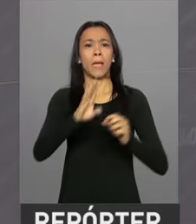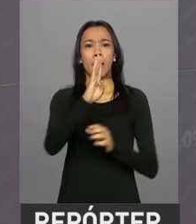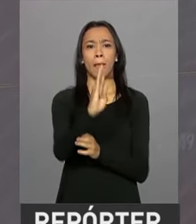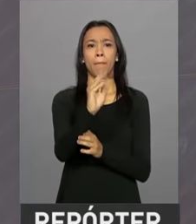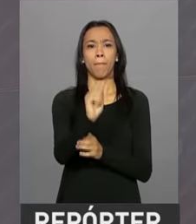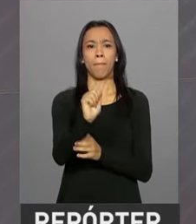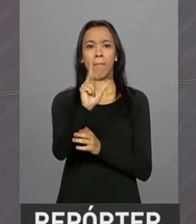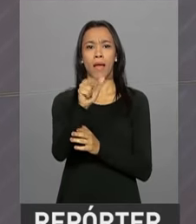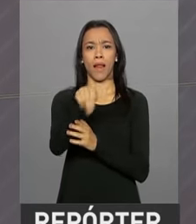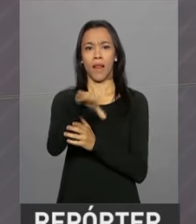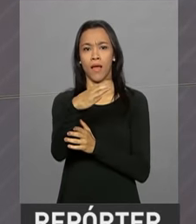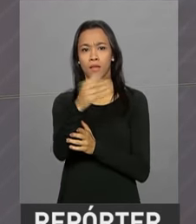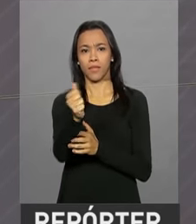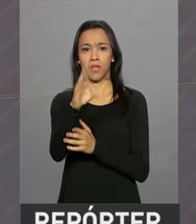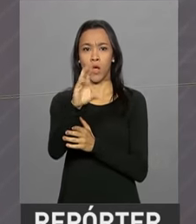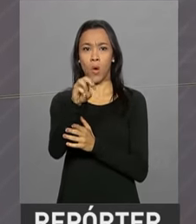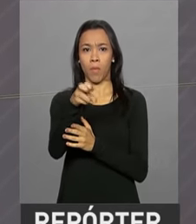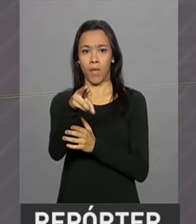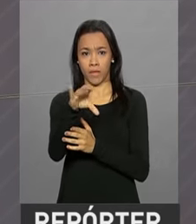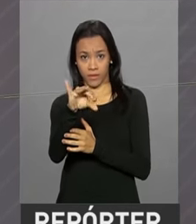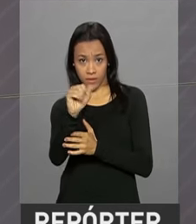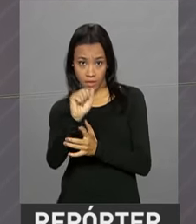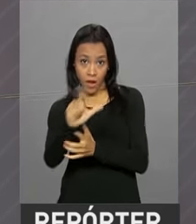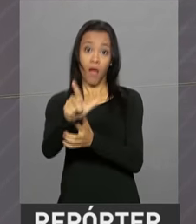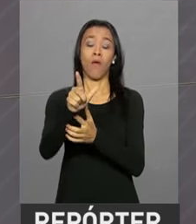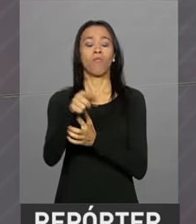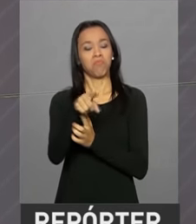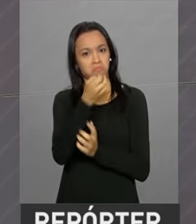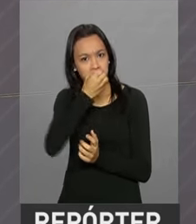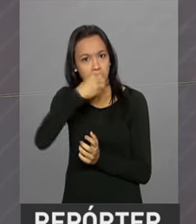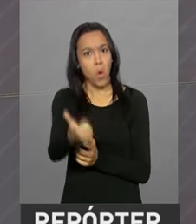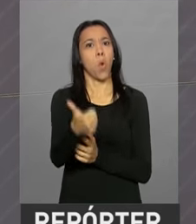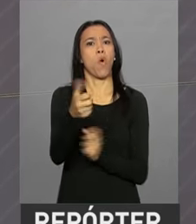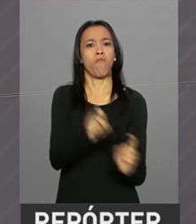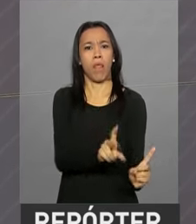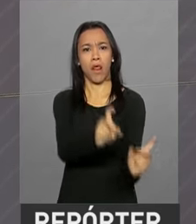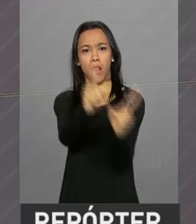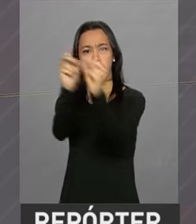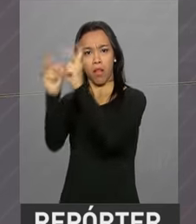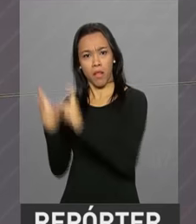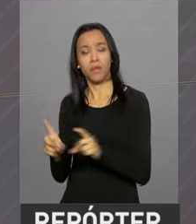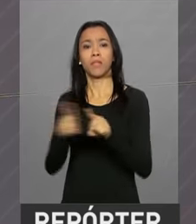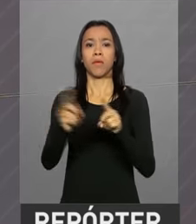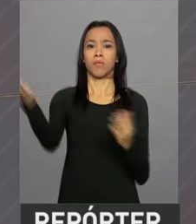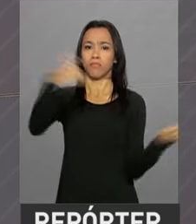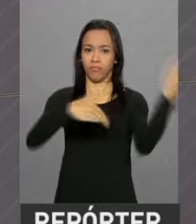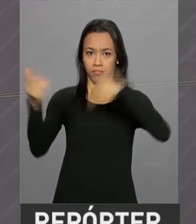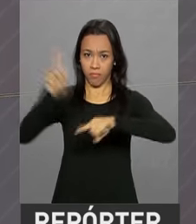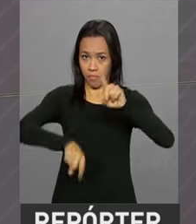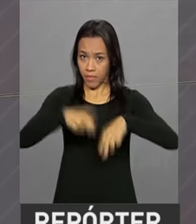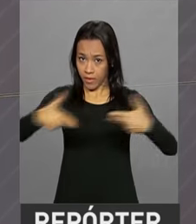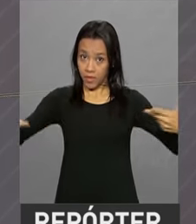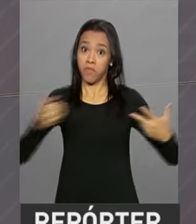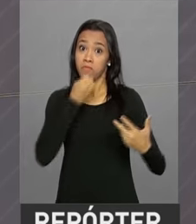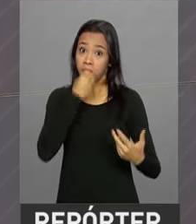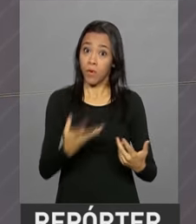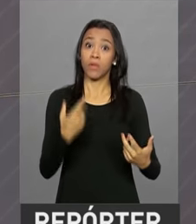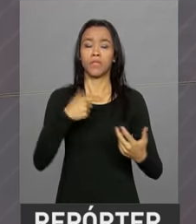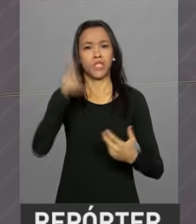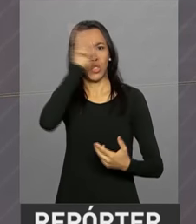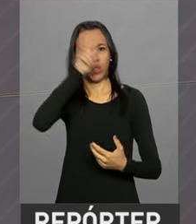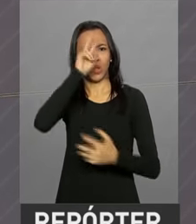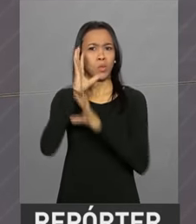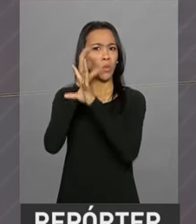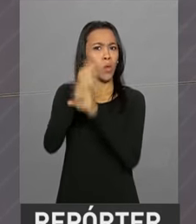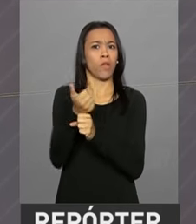entre exportações e importações, teve um saldo positivo. Foi o maior para um primeiro semestre desde o início da série histórica